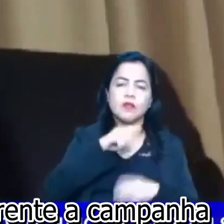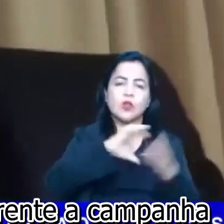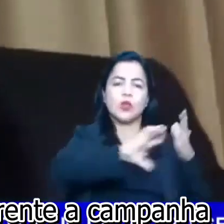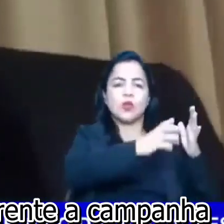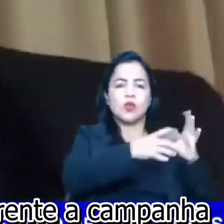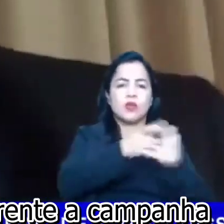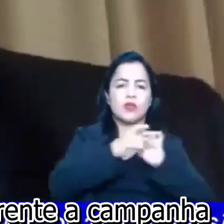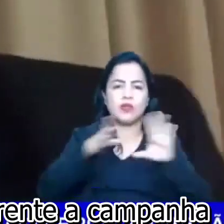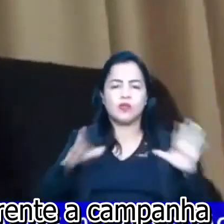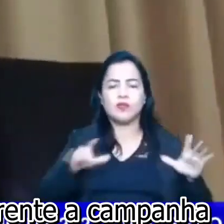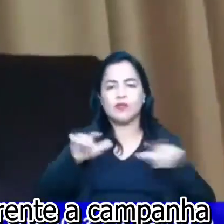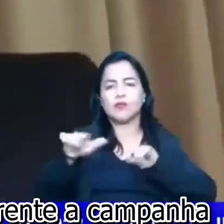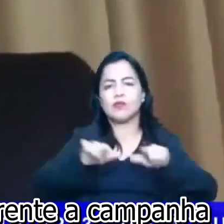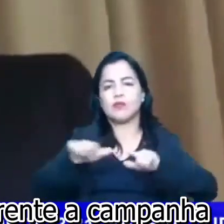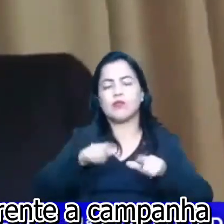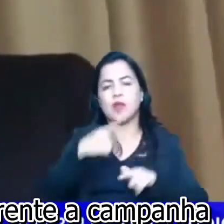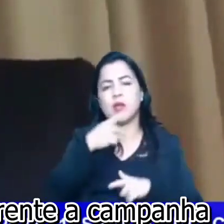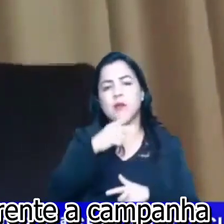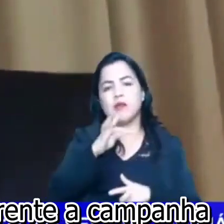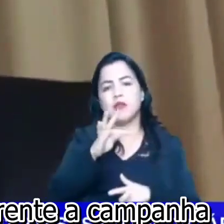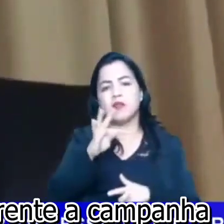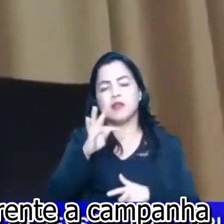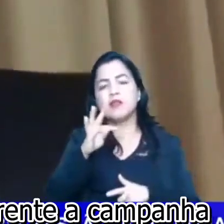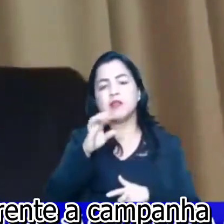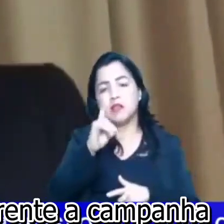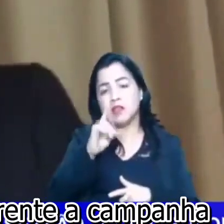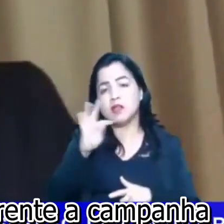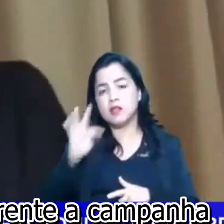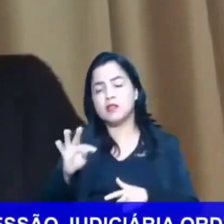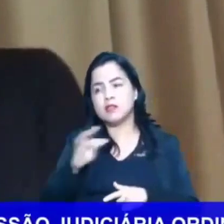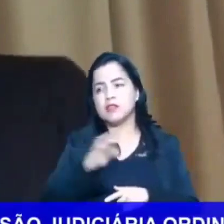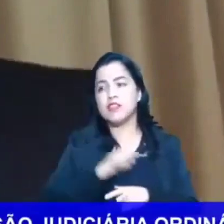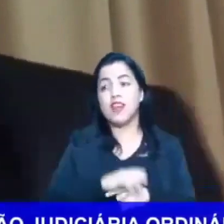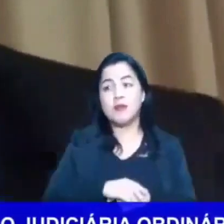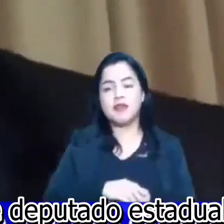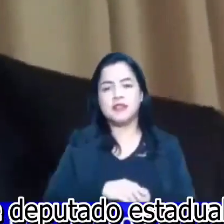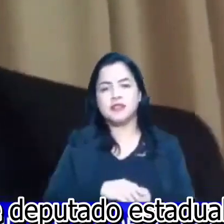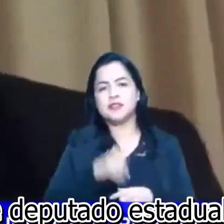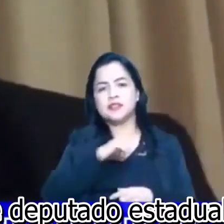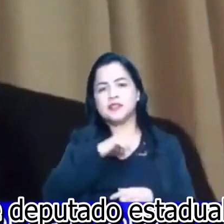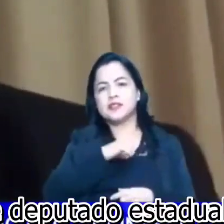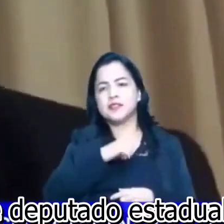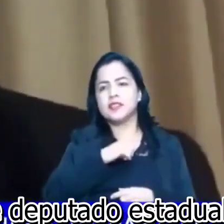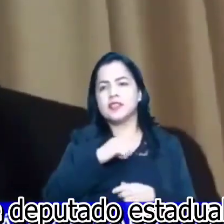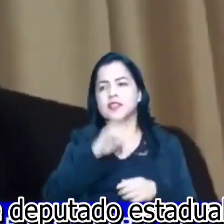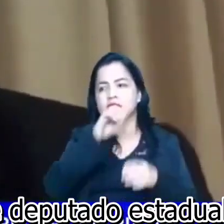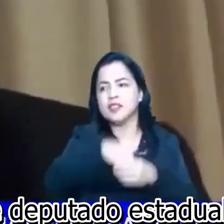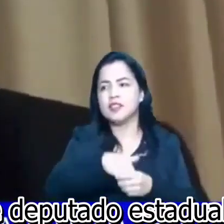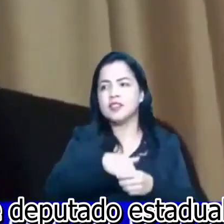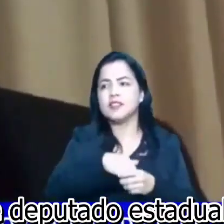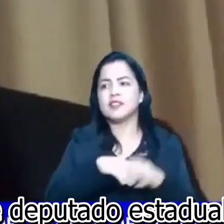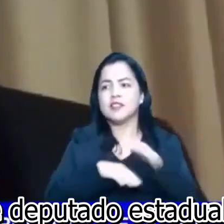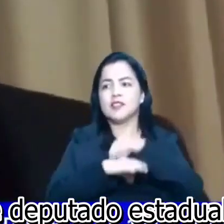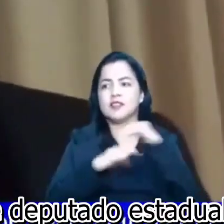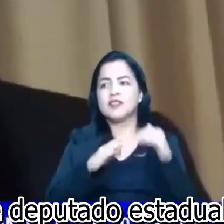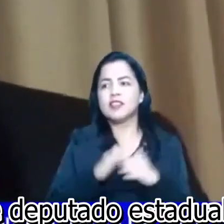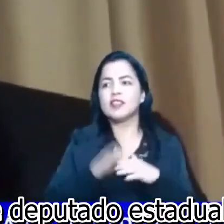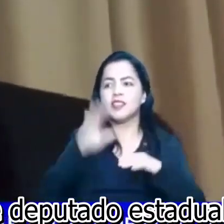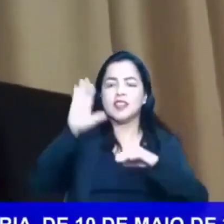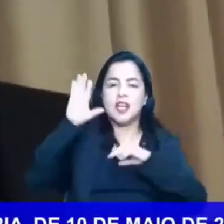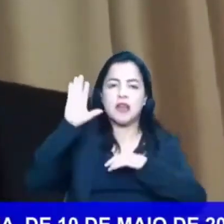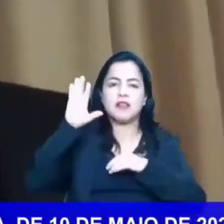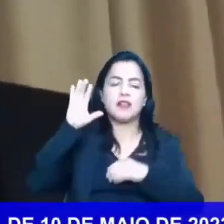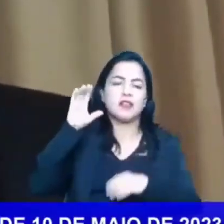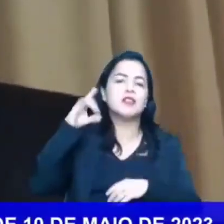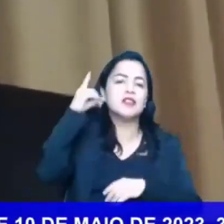Partido Democrático Trabalhista PDT, referente à campanha das eleições gerais de 2022 para o cargo de deputado estadual.